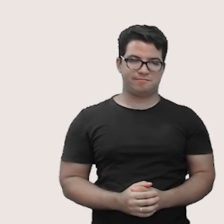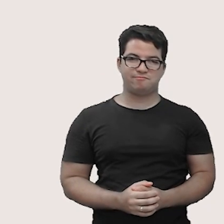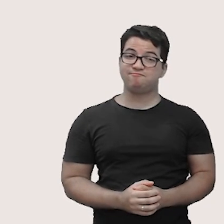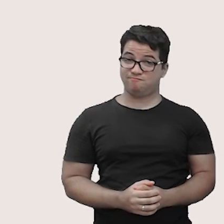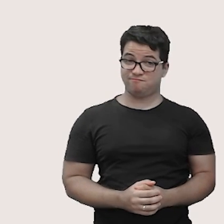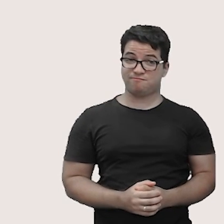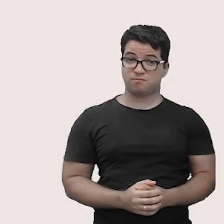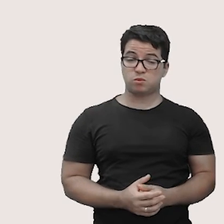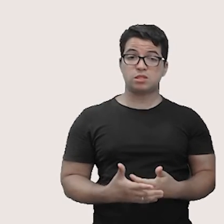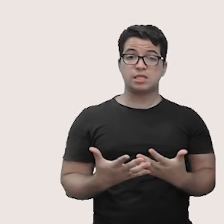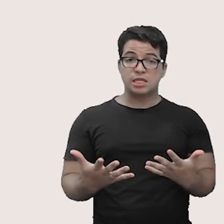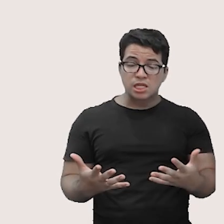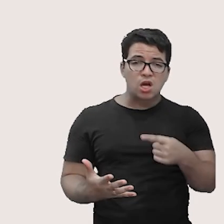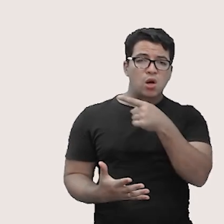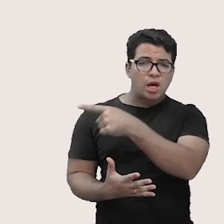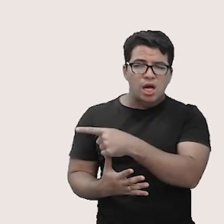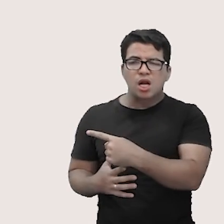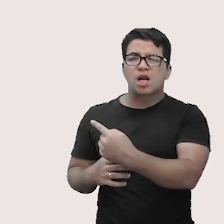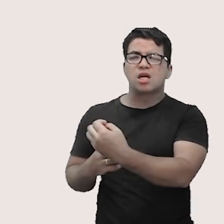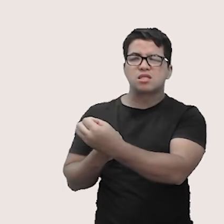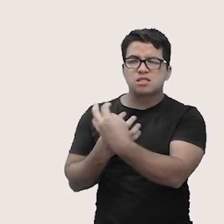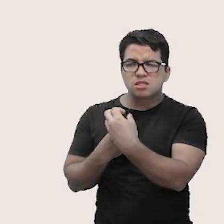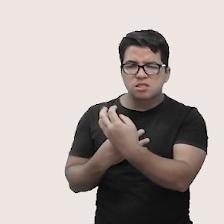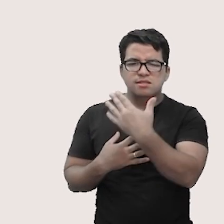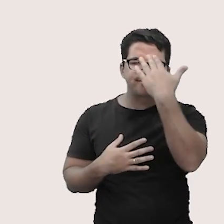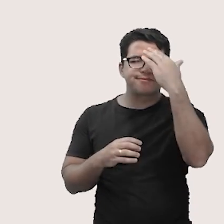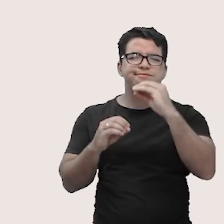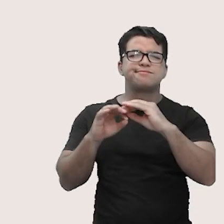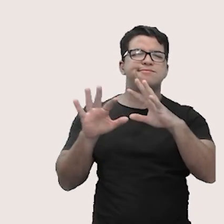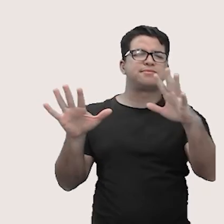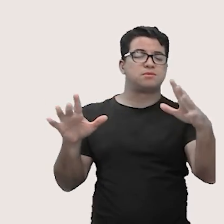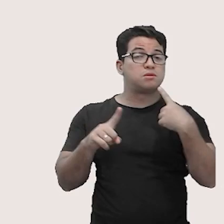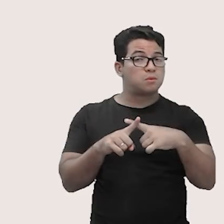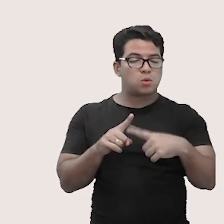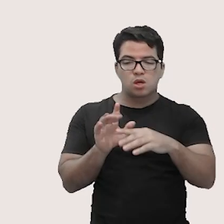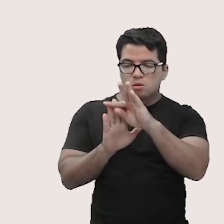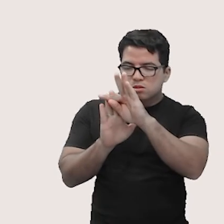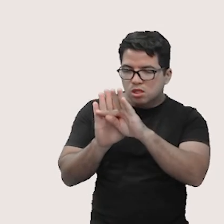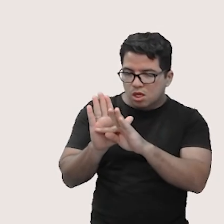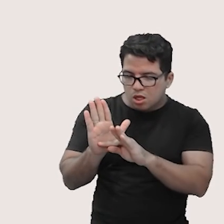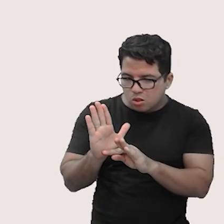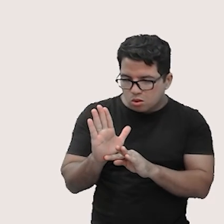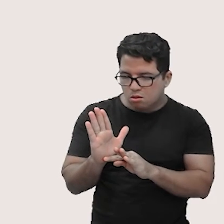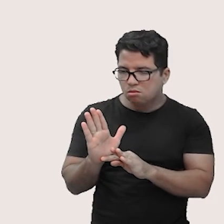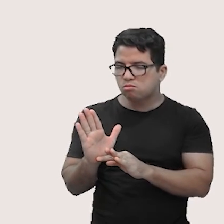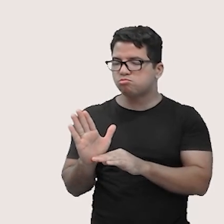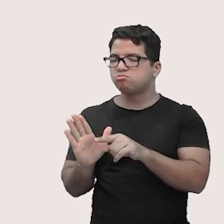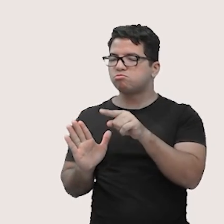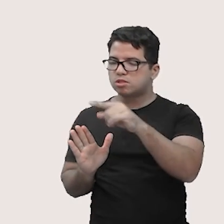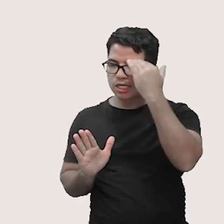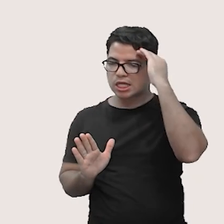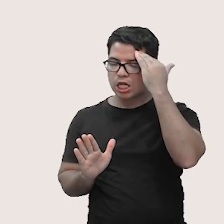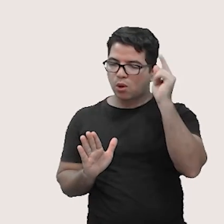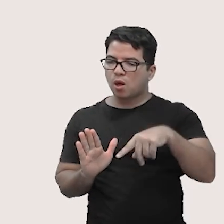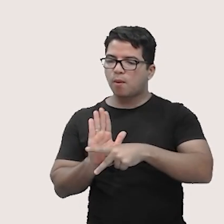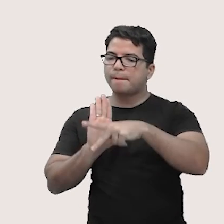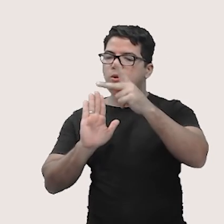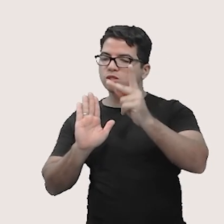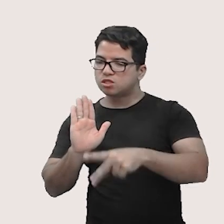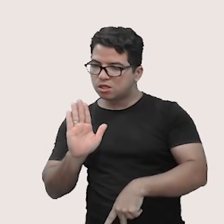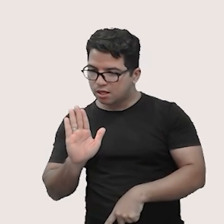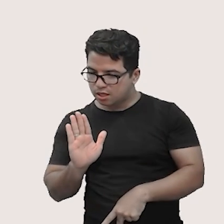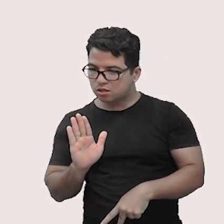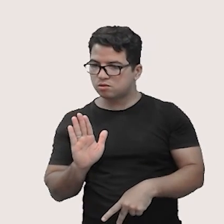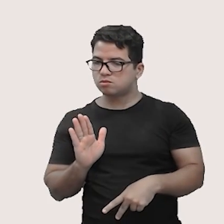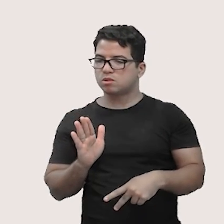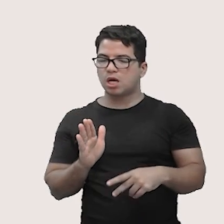a ver, mas quando você vai para o texto, que entende que era um projeto de Danny